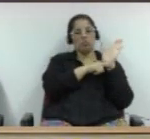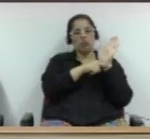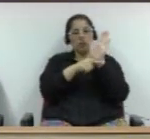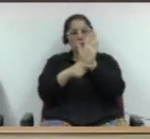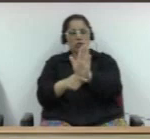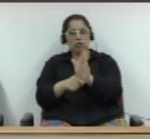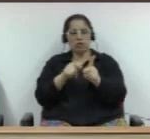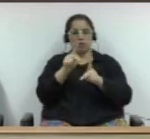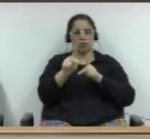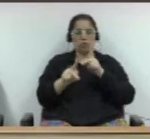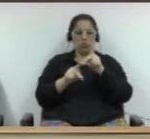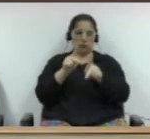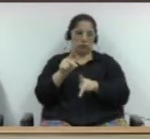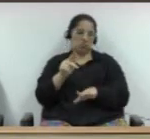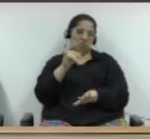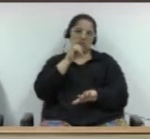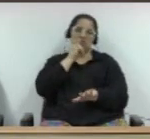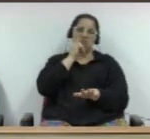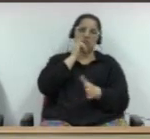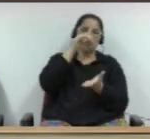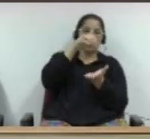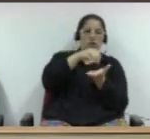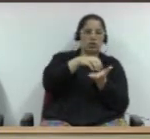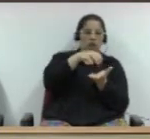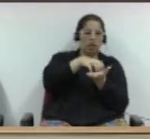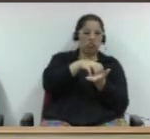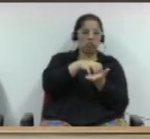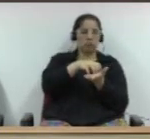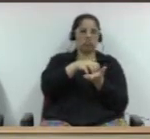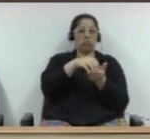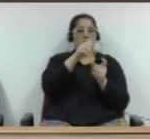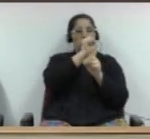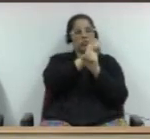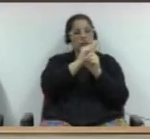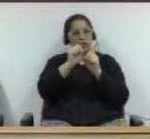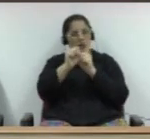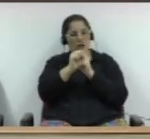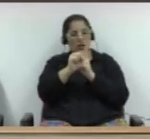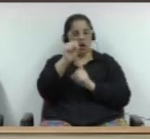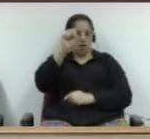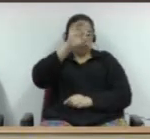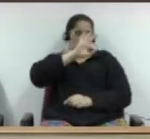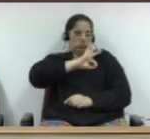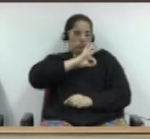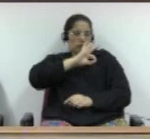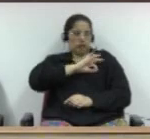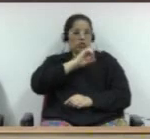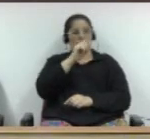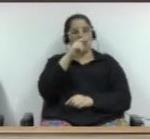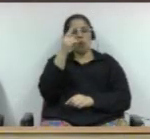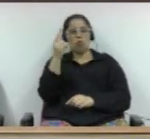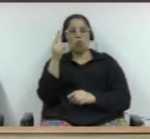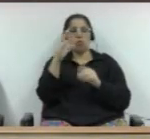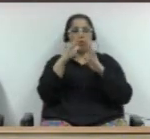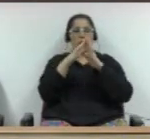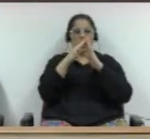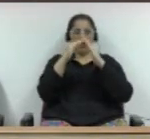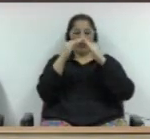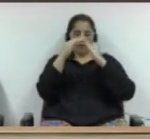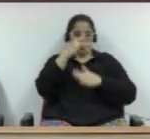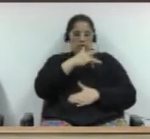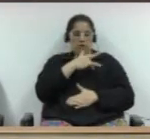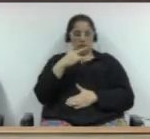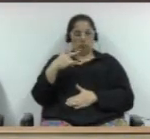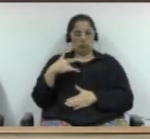como centro comunitário, posto de saúde, posto de guarda municipal? Ou então, se a escola referida não